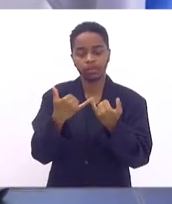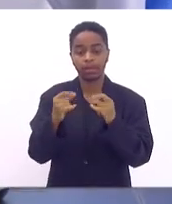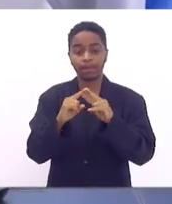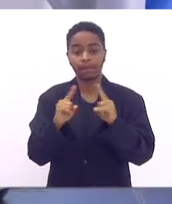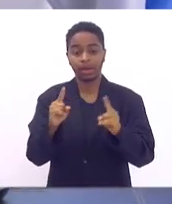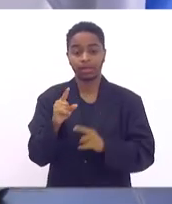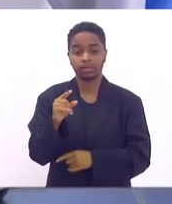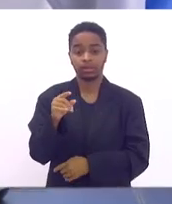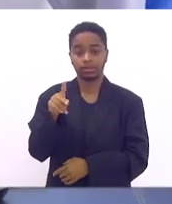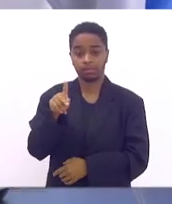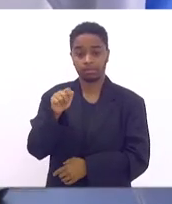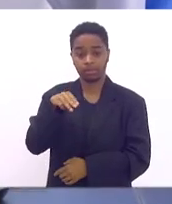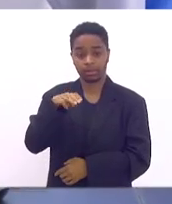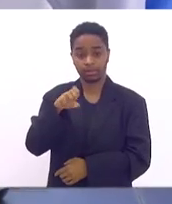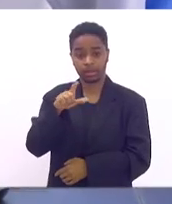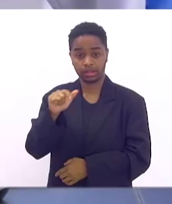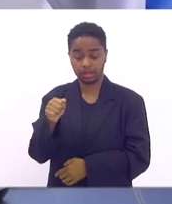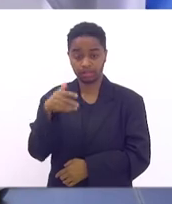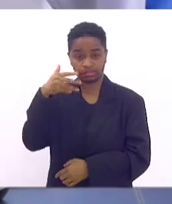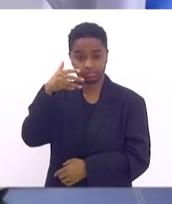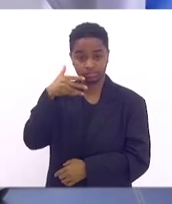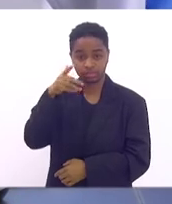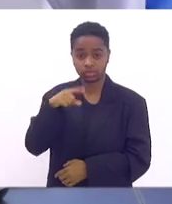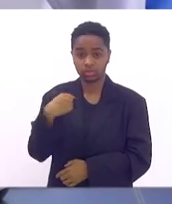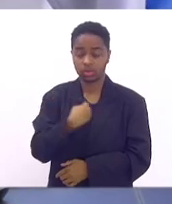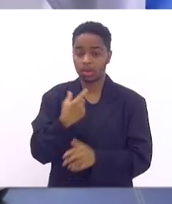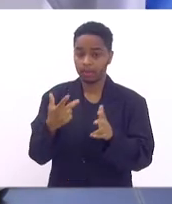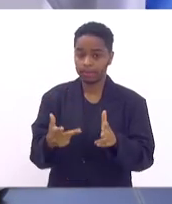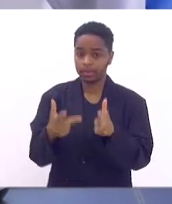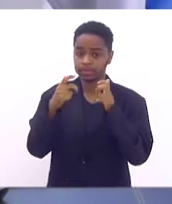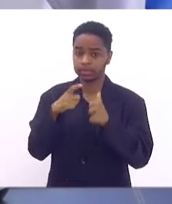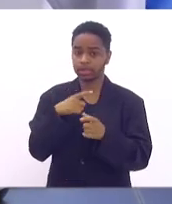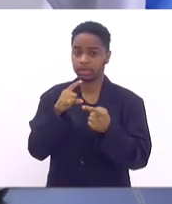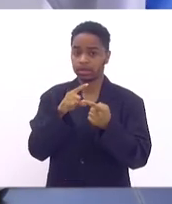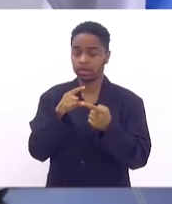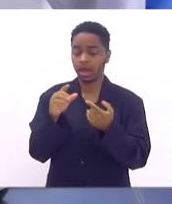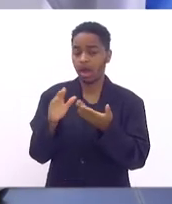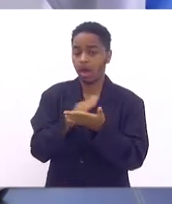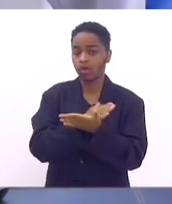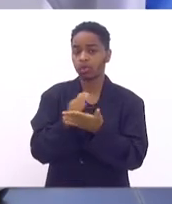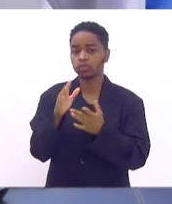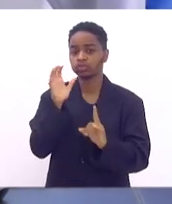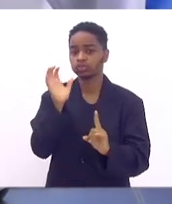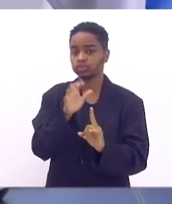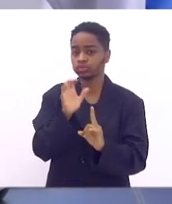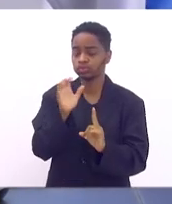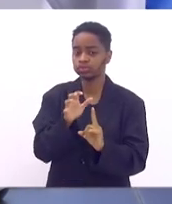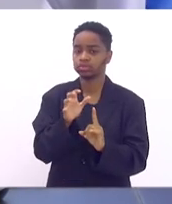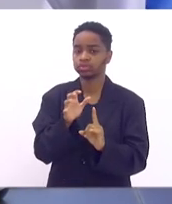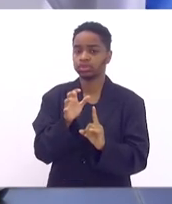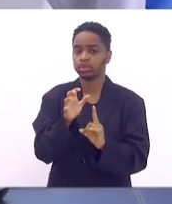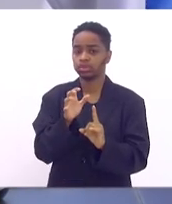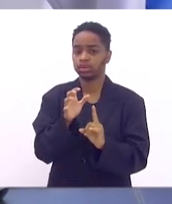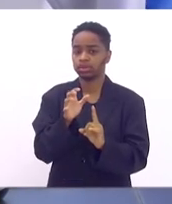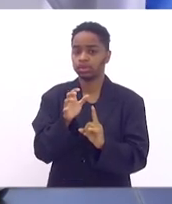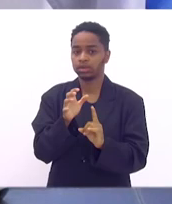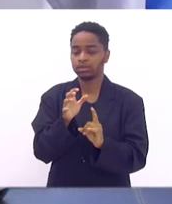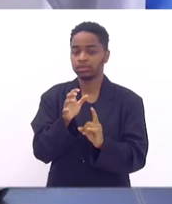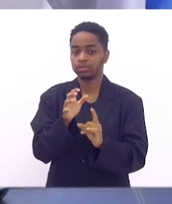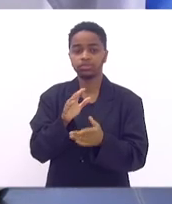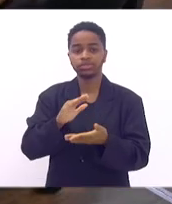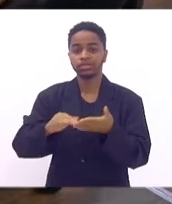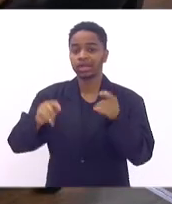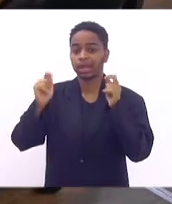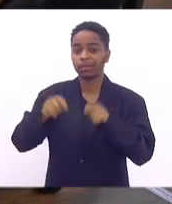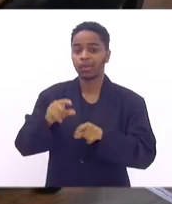Pâmela, a gente vê que existem alguns impactos que fogem à capacidade de atuação